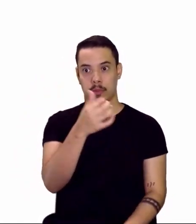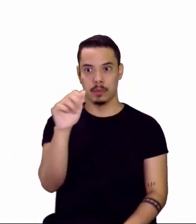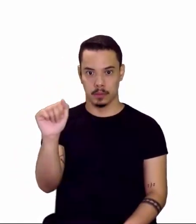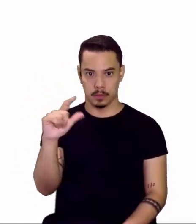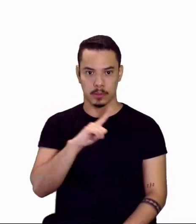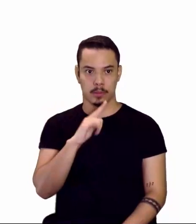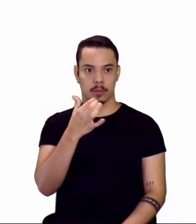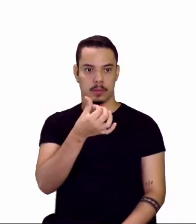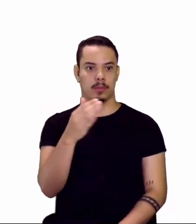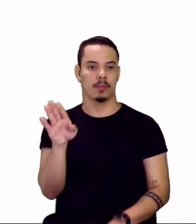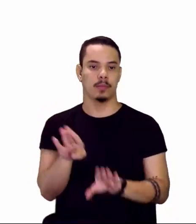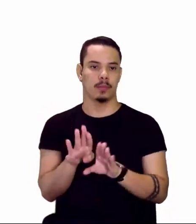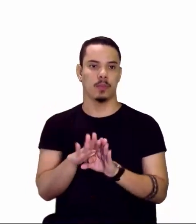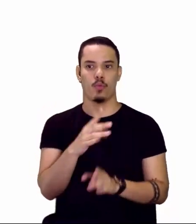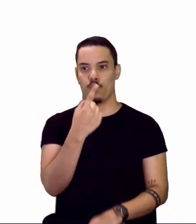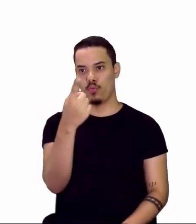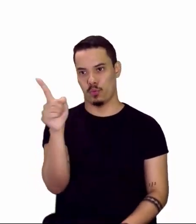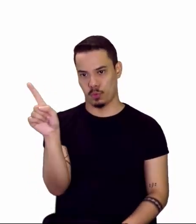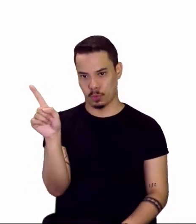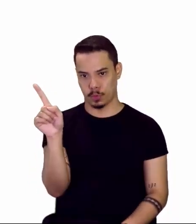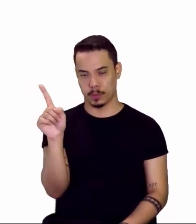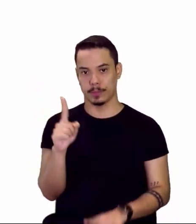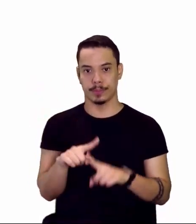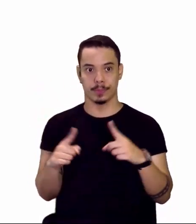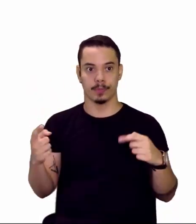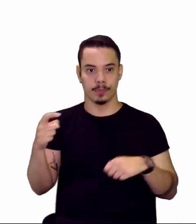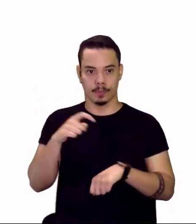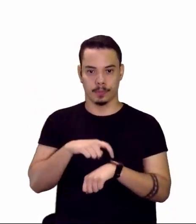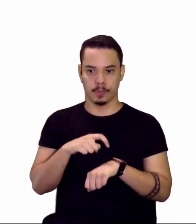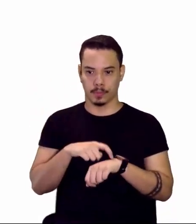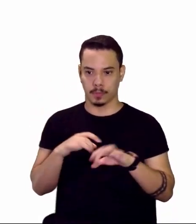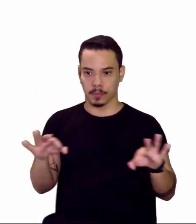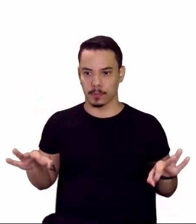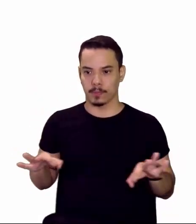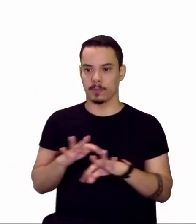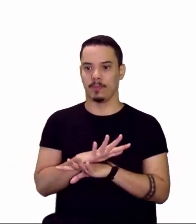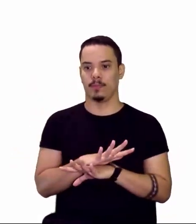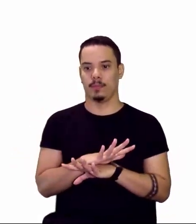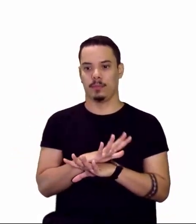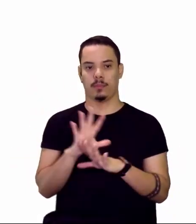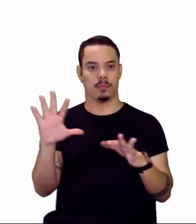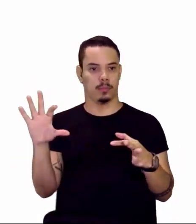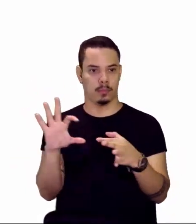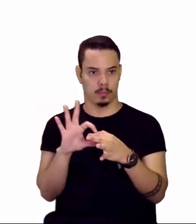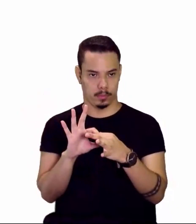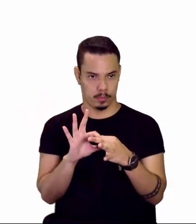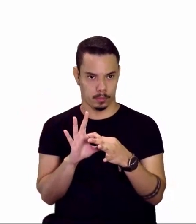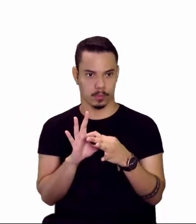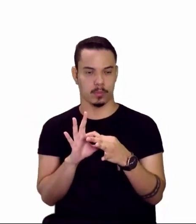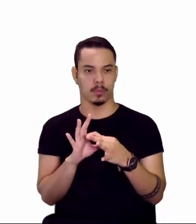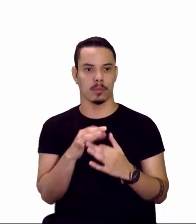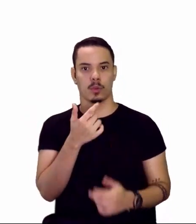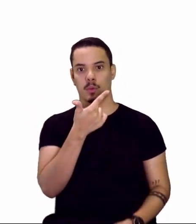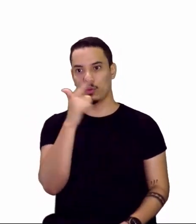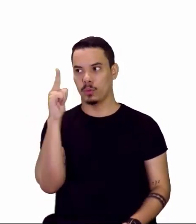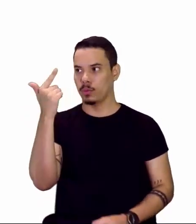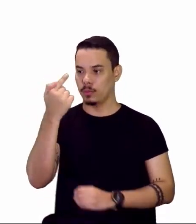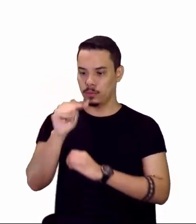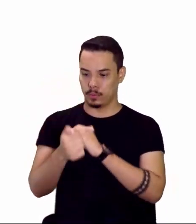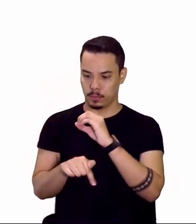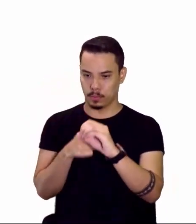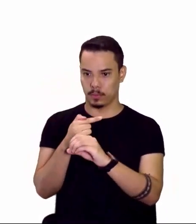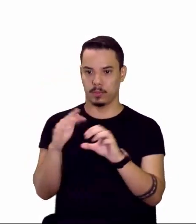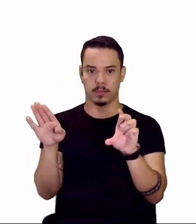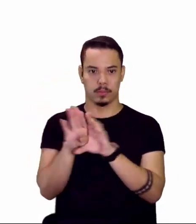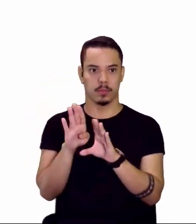tem 6 elétrons na última camada. Mas, na hora que esses compostos eles se unem a outros átomos, na hora que